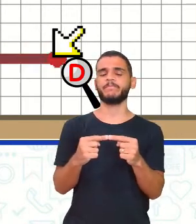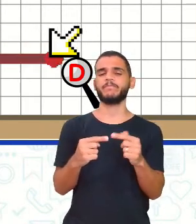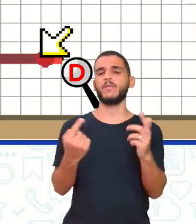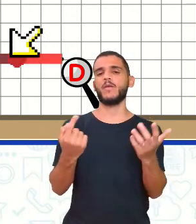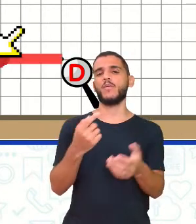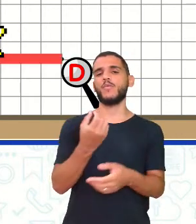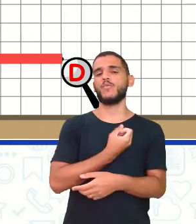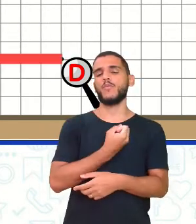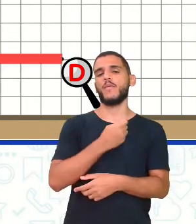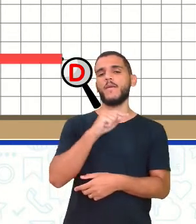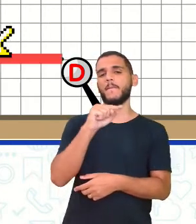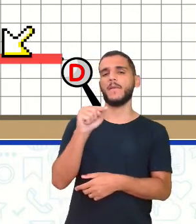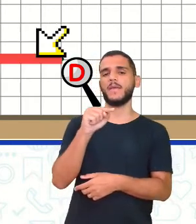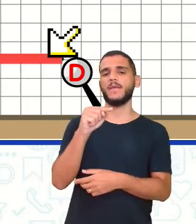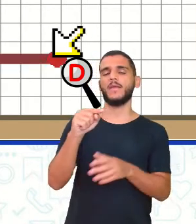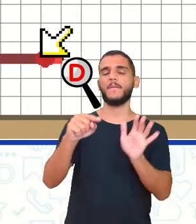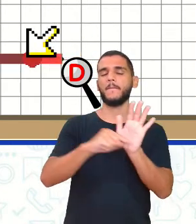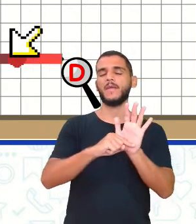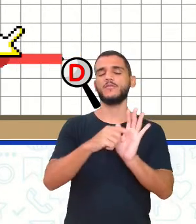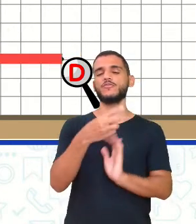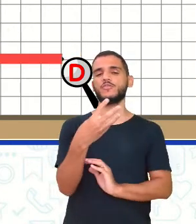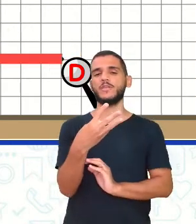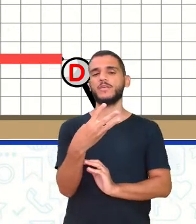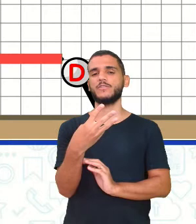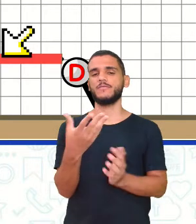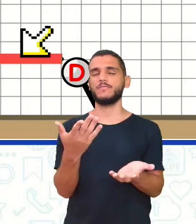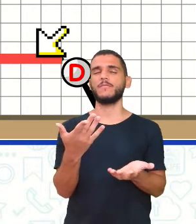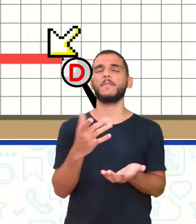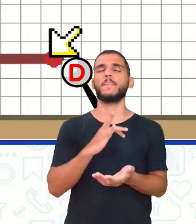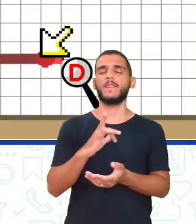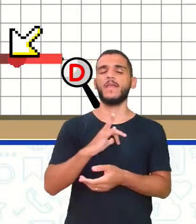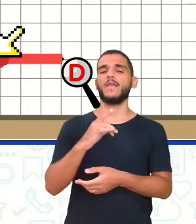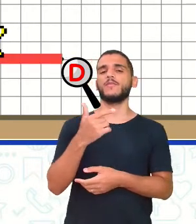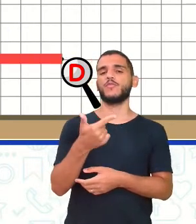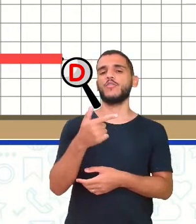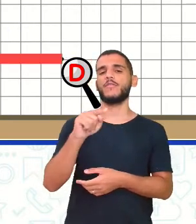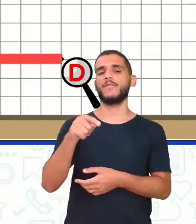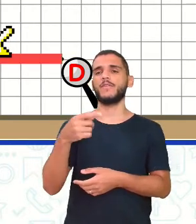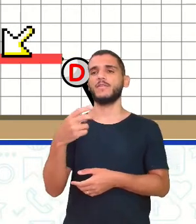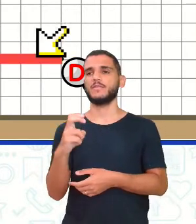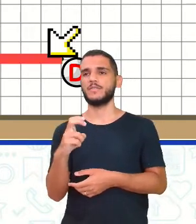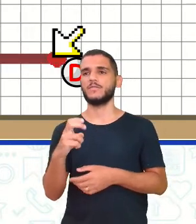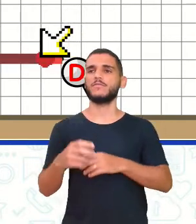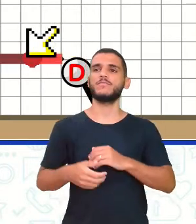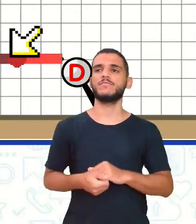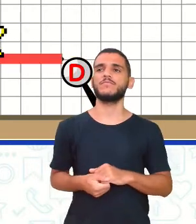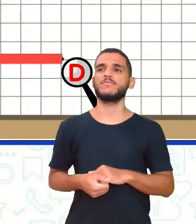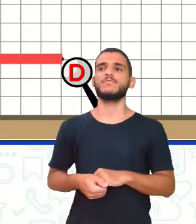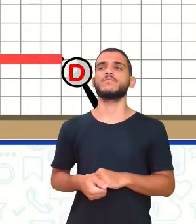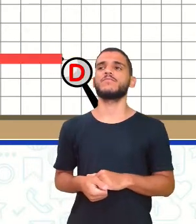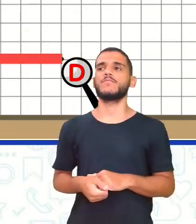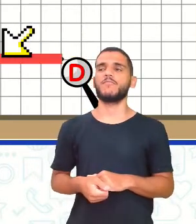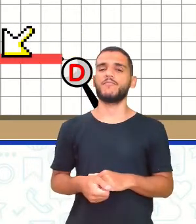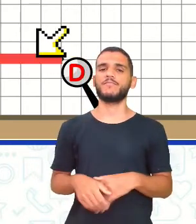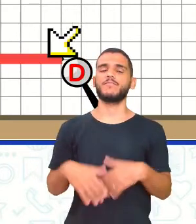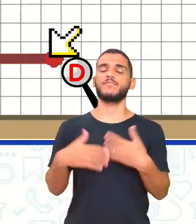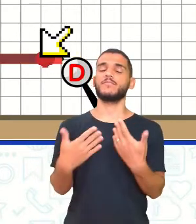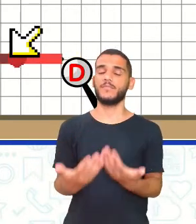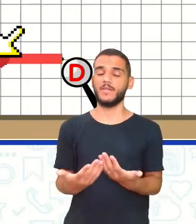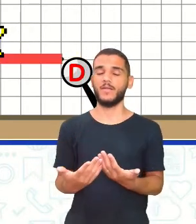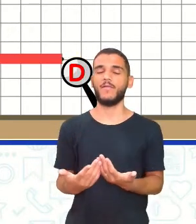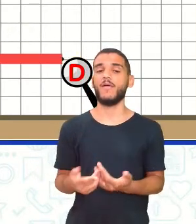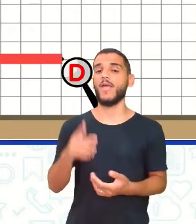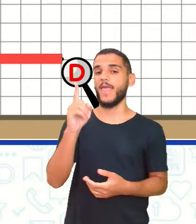dividindo exatamente no meio. Por isso que é 0,5, por isso que é menos 2. Olha quanta coisa